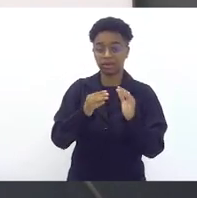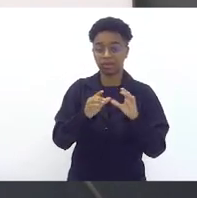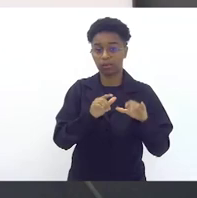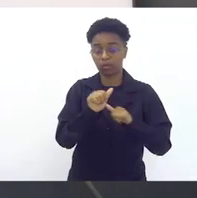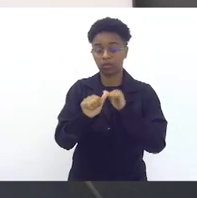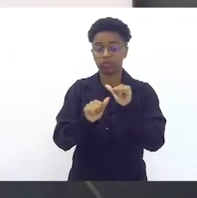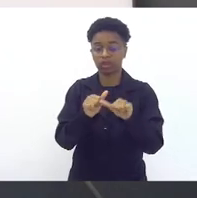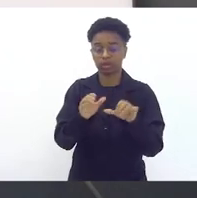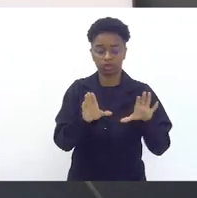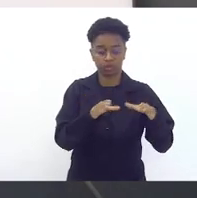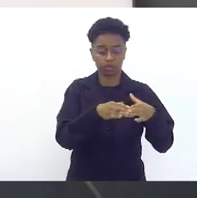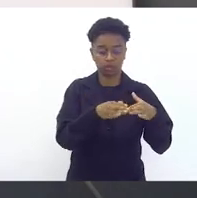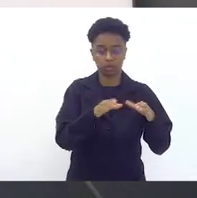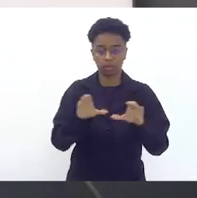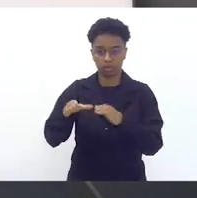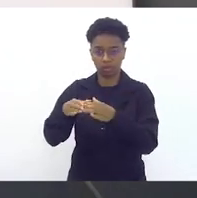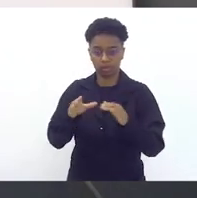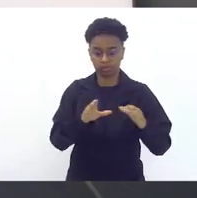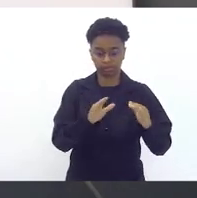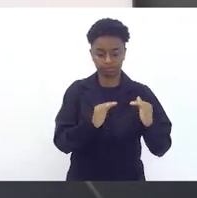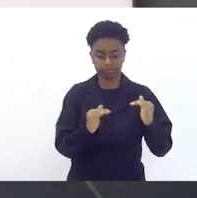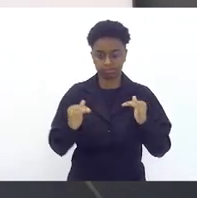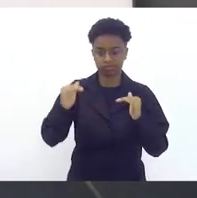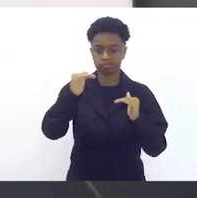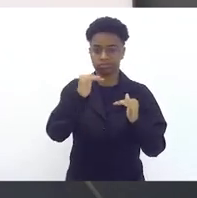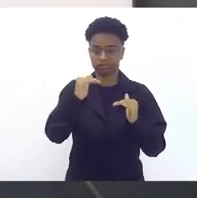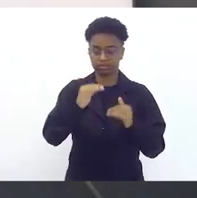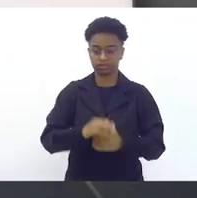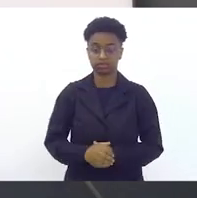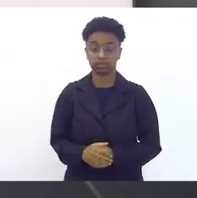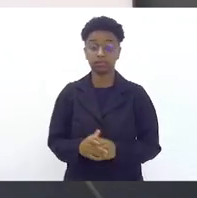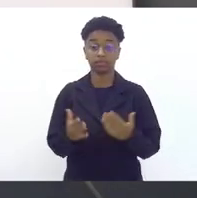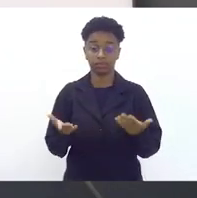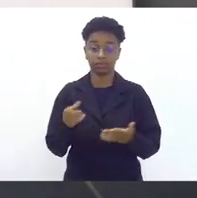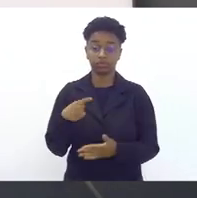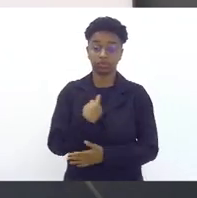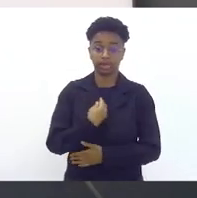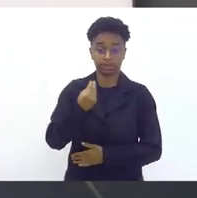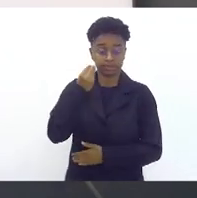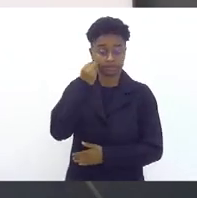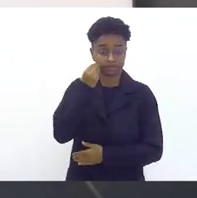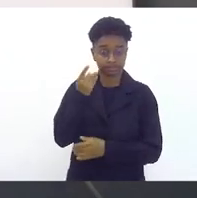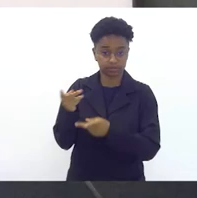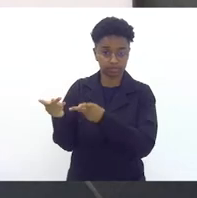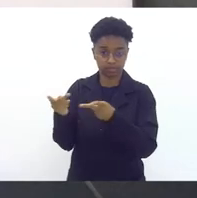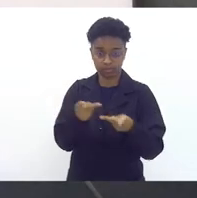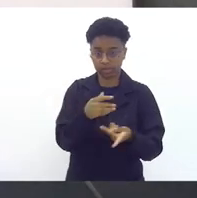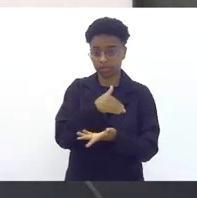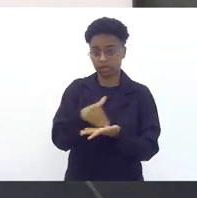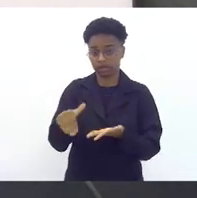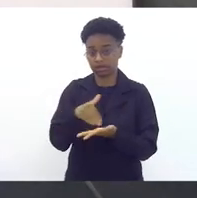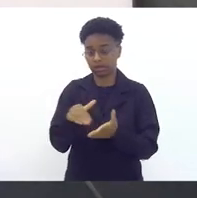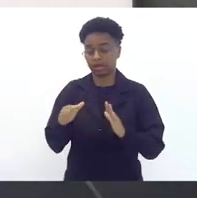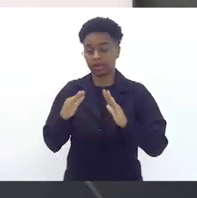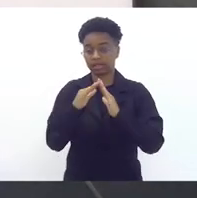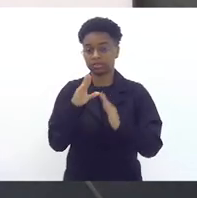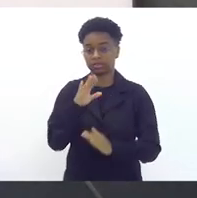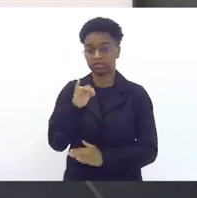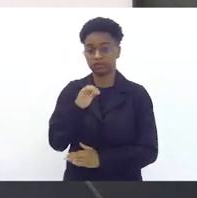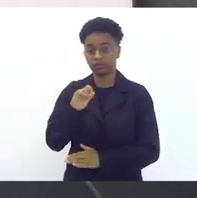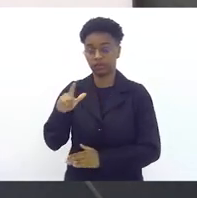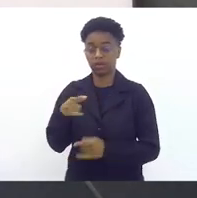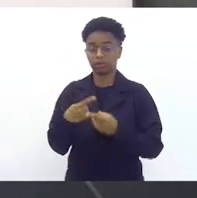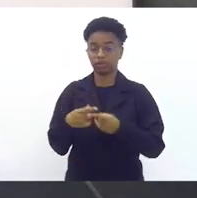superior. E nós tentamos buscar a Secretaria de Casa Civil, já que o governador, nas duas regulamentações que